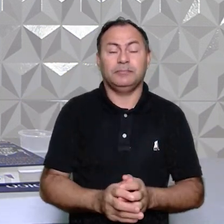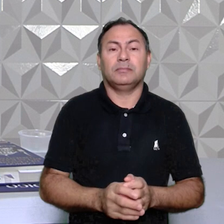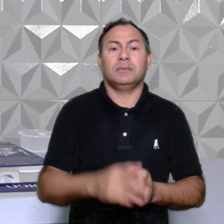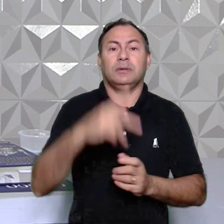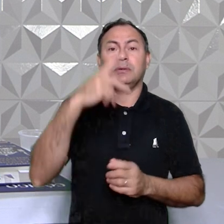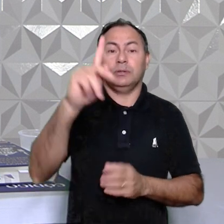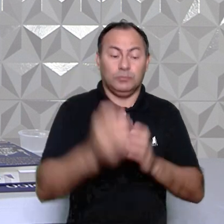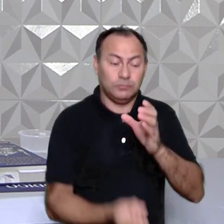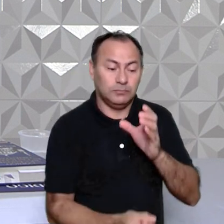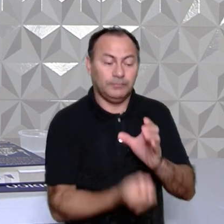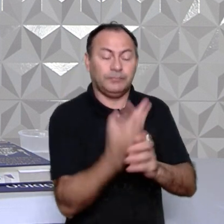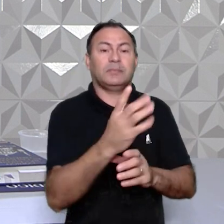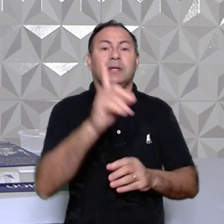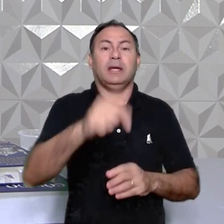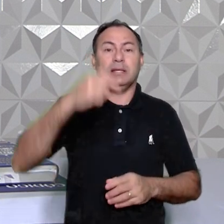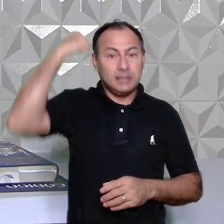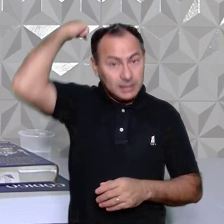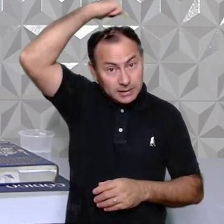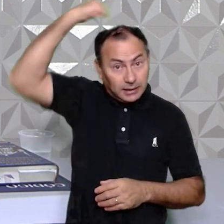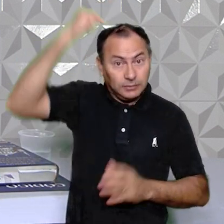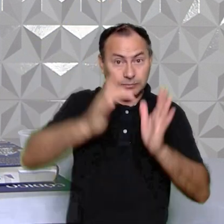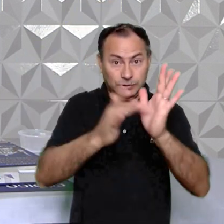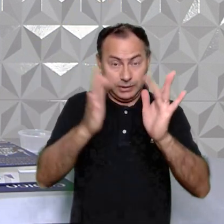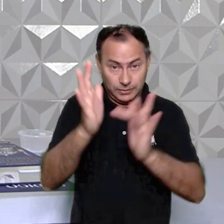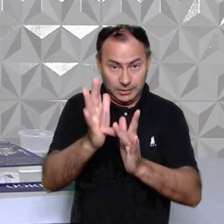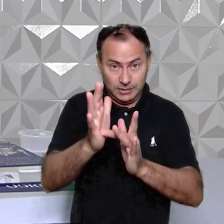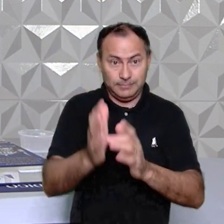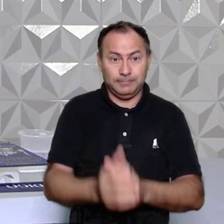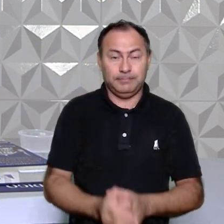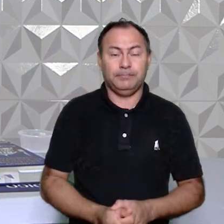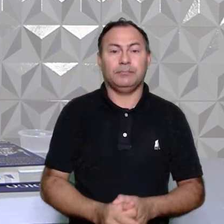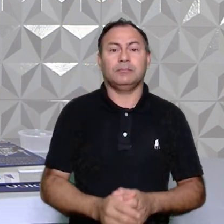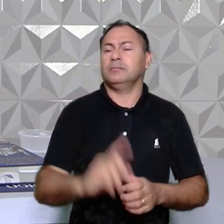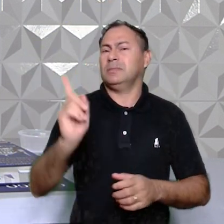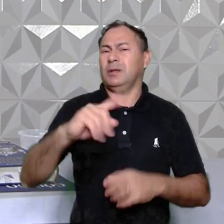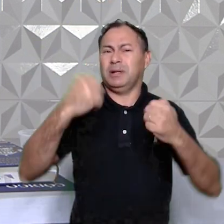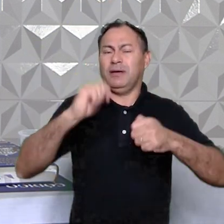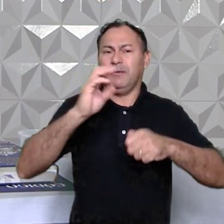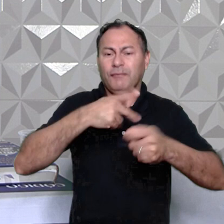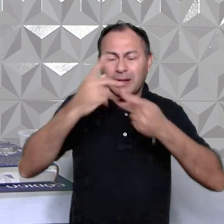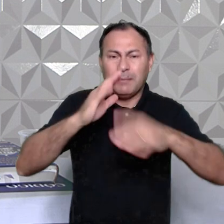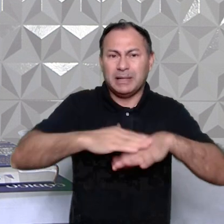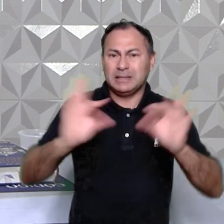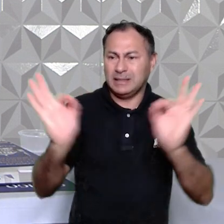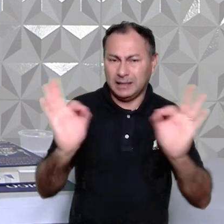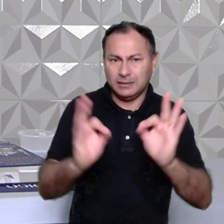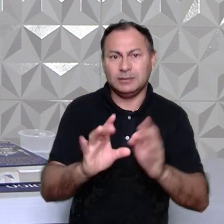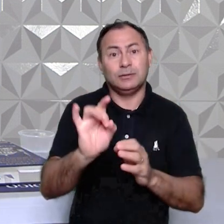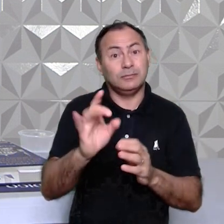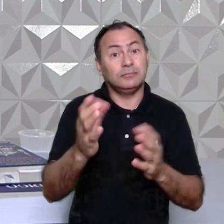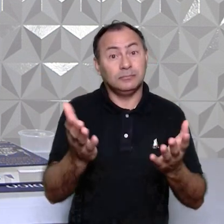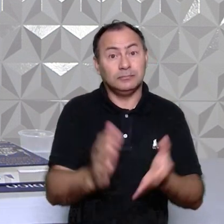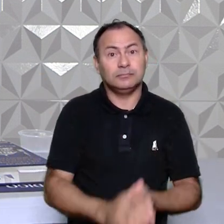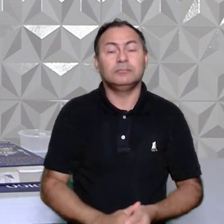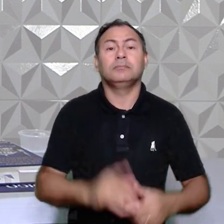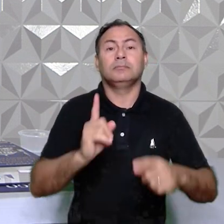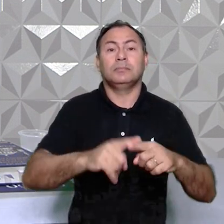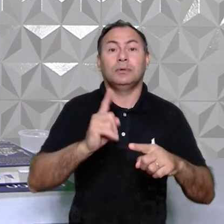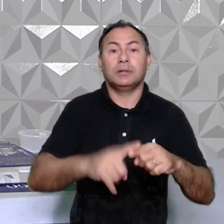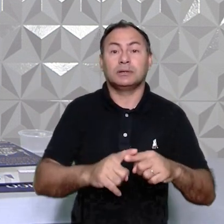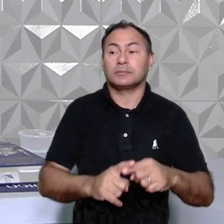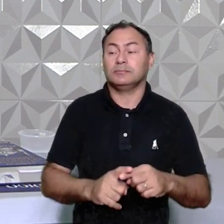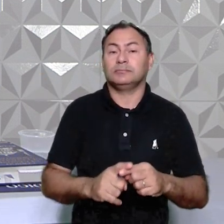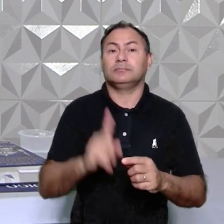o seu fundador é santo, Jesus Cristo. Não precisa falar mais nada, né?